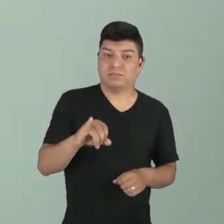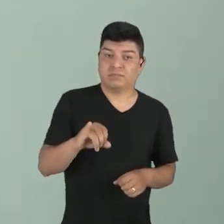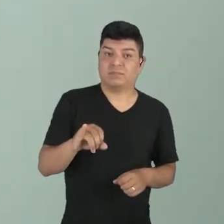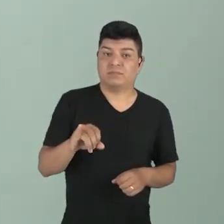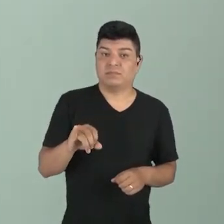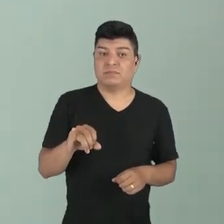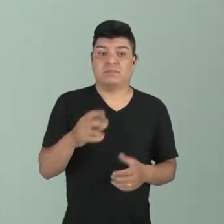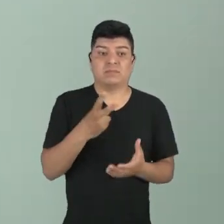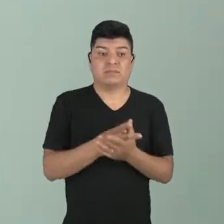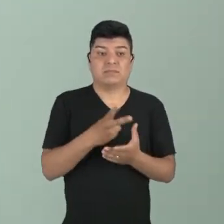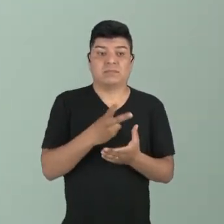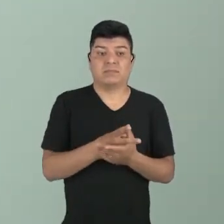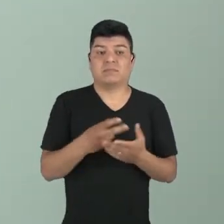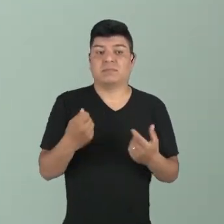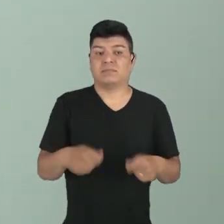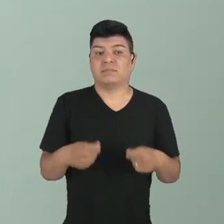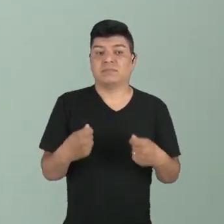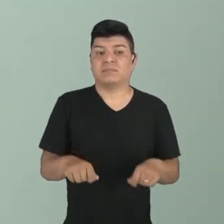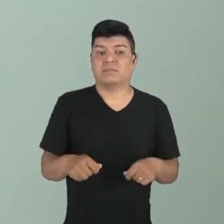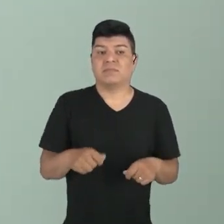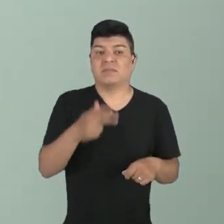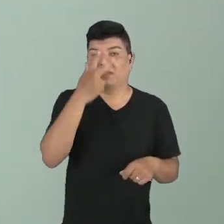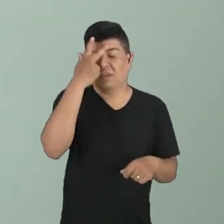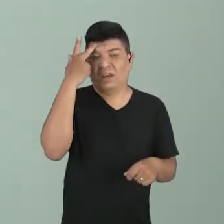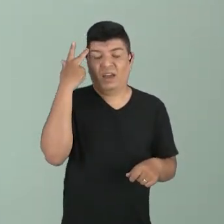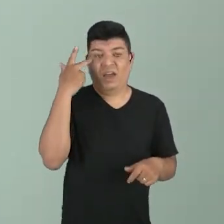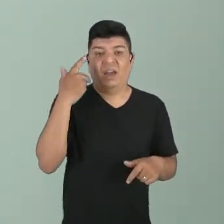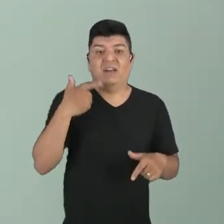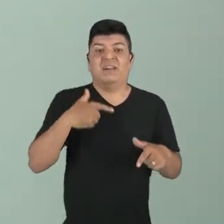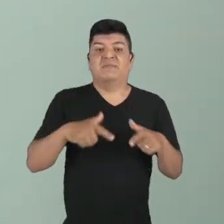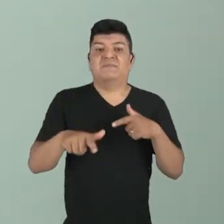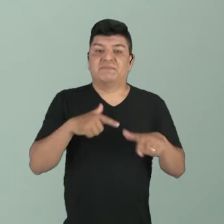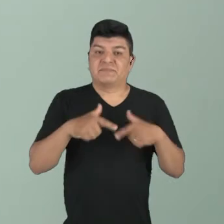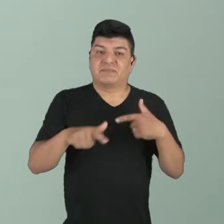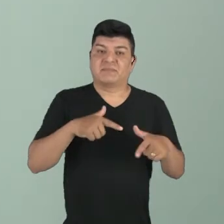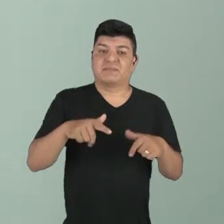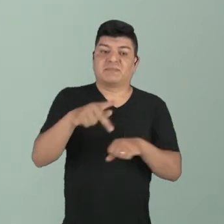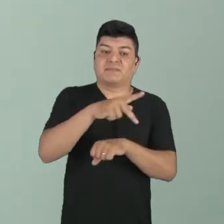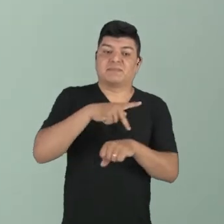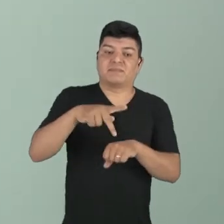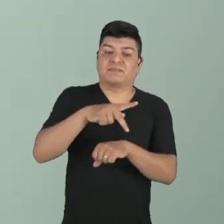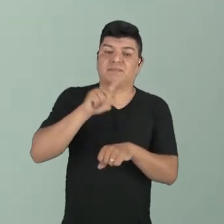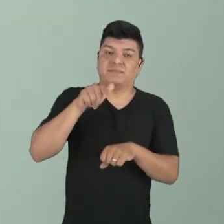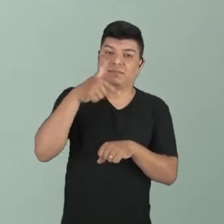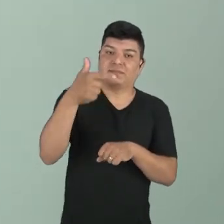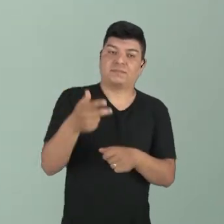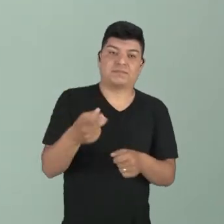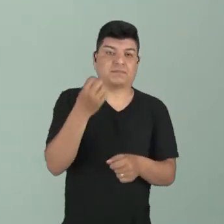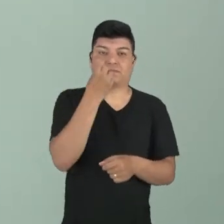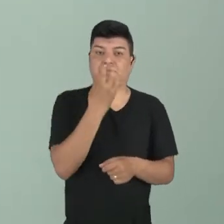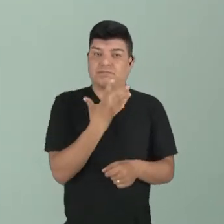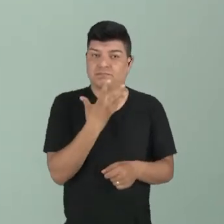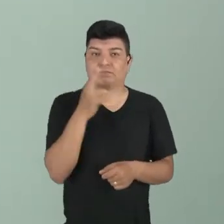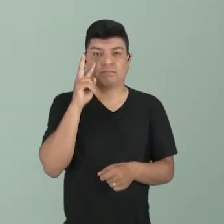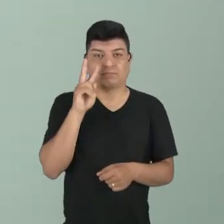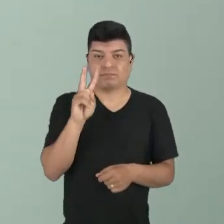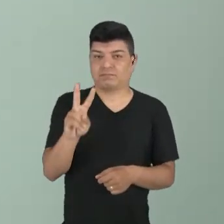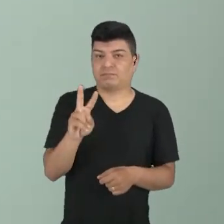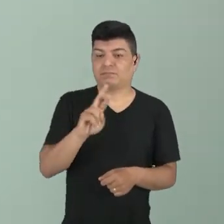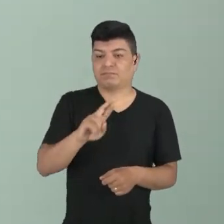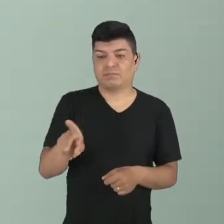contrário ficará sempre dependente de mão de obra de outros países que não é bem Vista